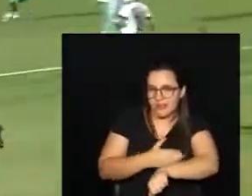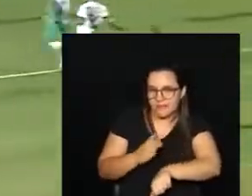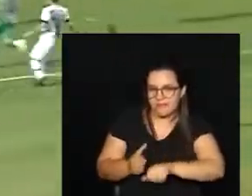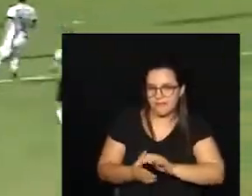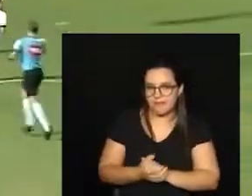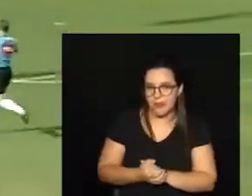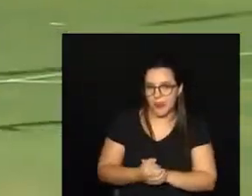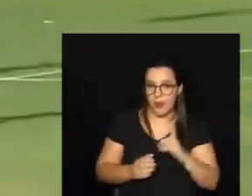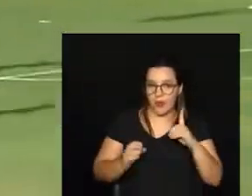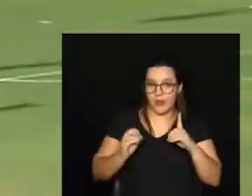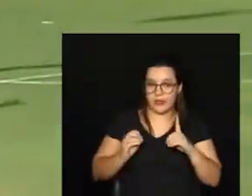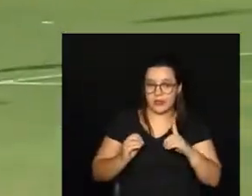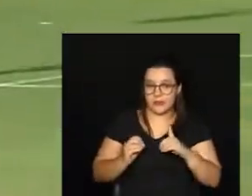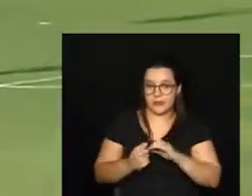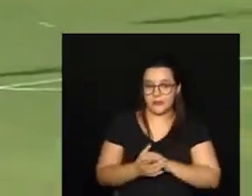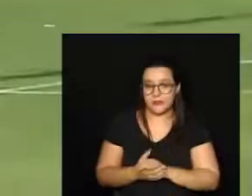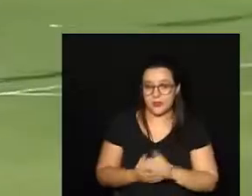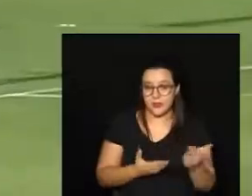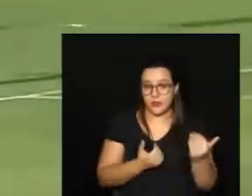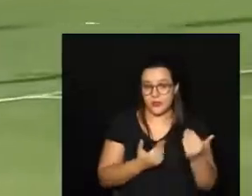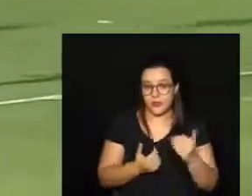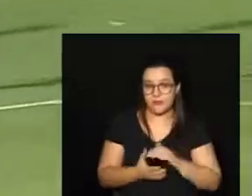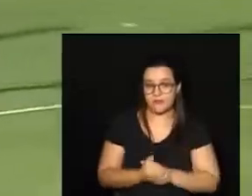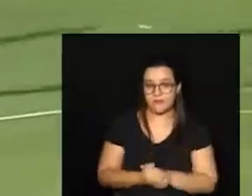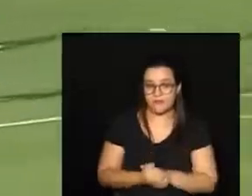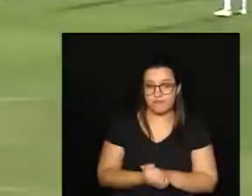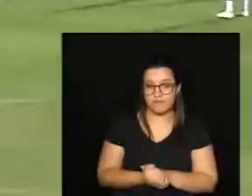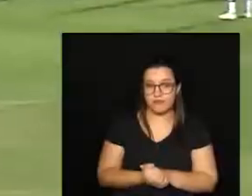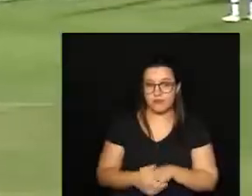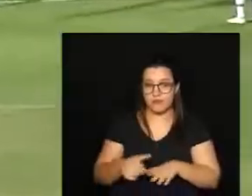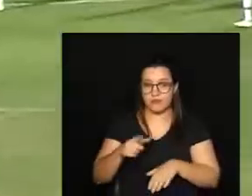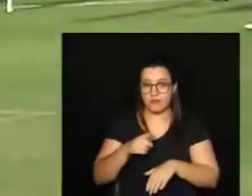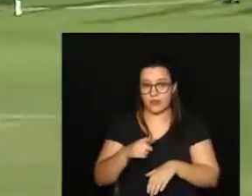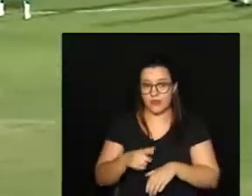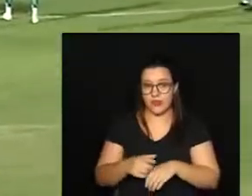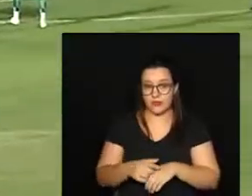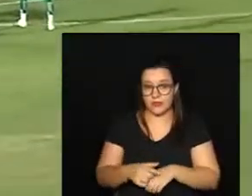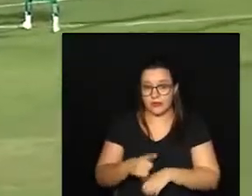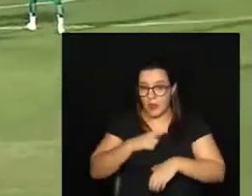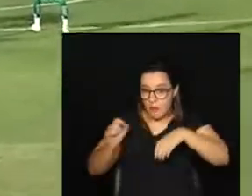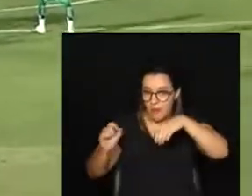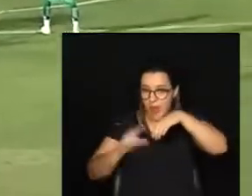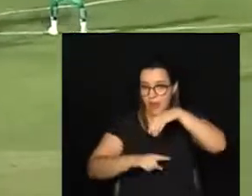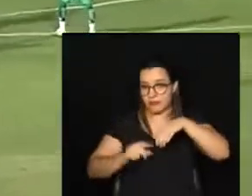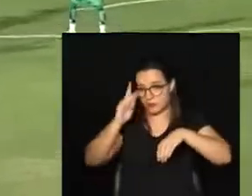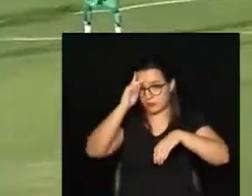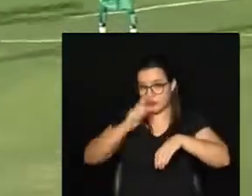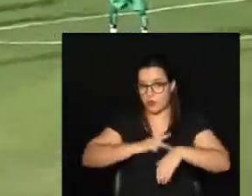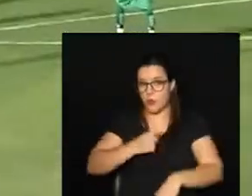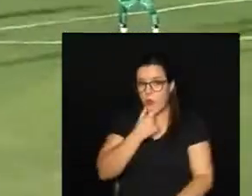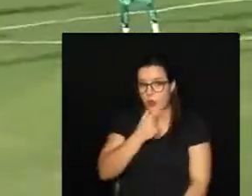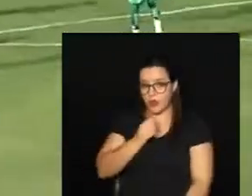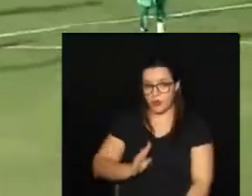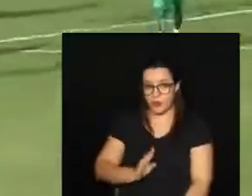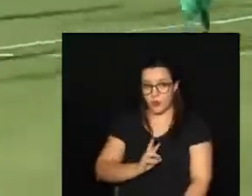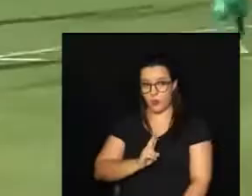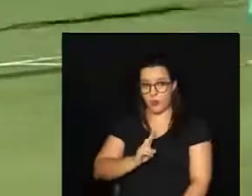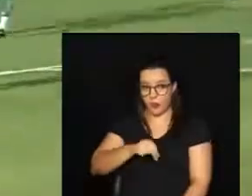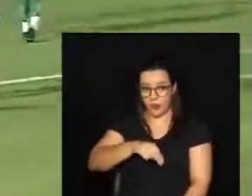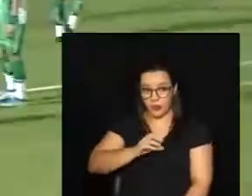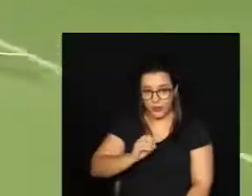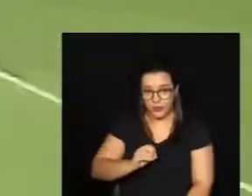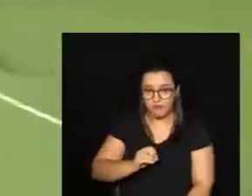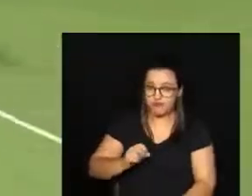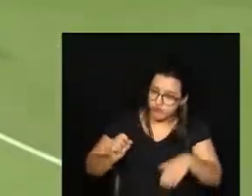1-0 Juventude aos 24 da primeira etapa. Aí o pênalti, uma jogada individual do Bruno Rodrigues, Matheus Peixoto foi